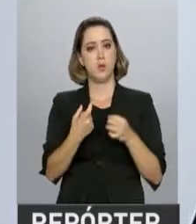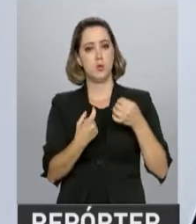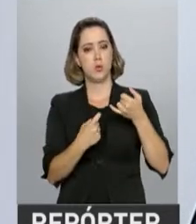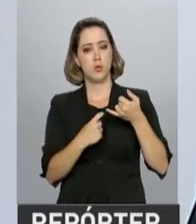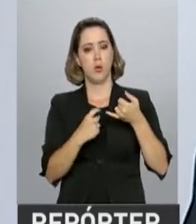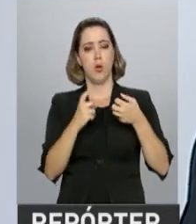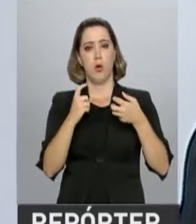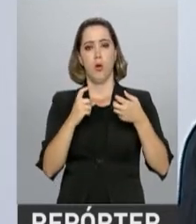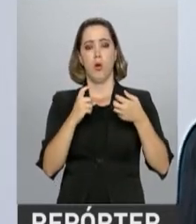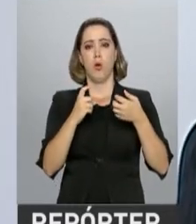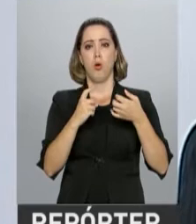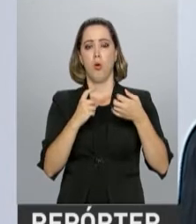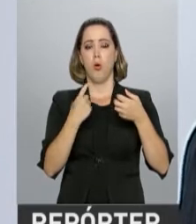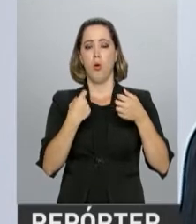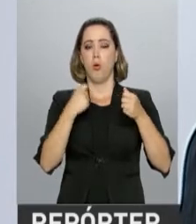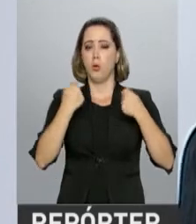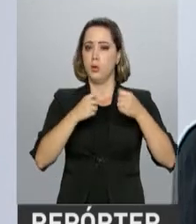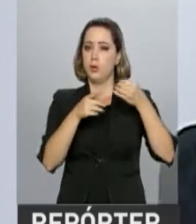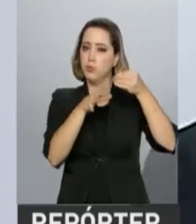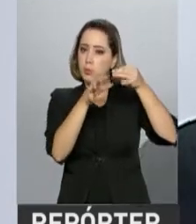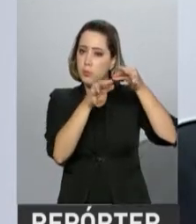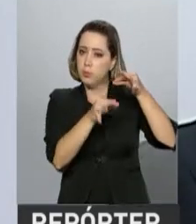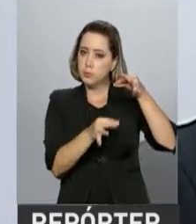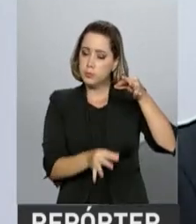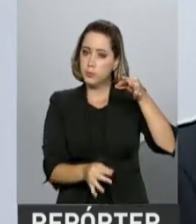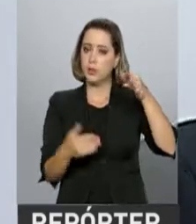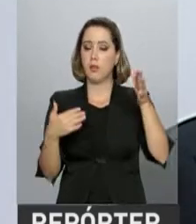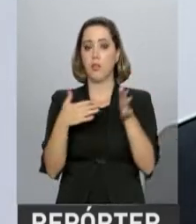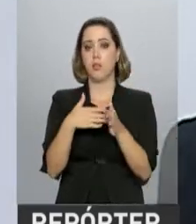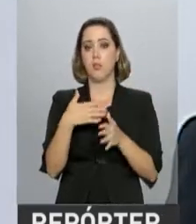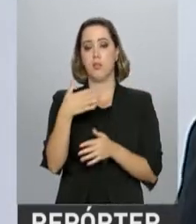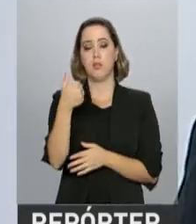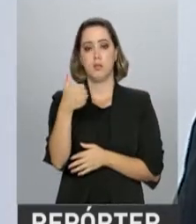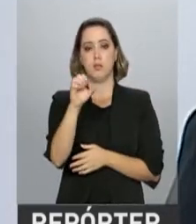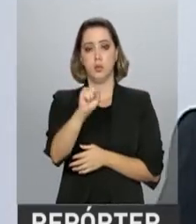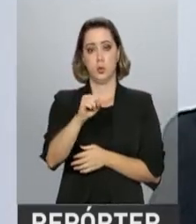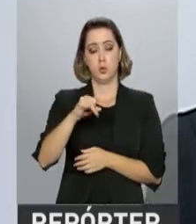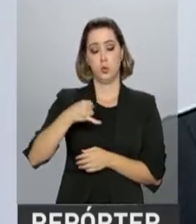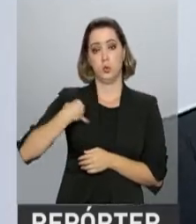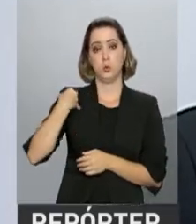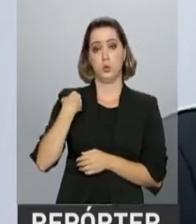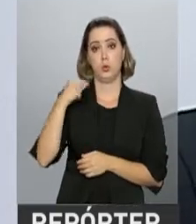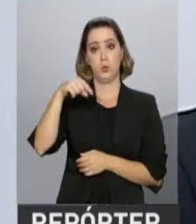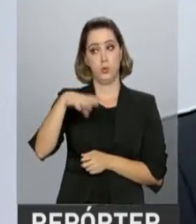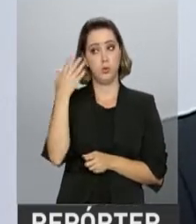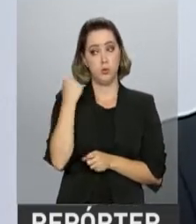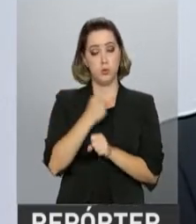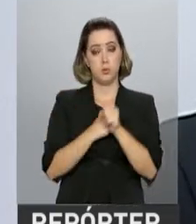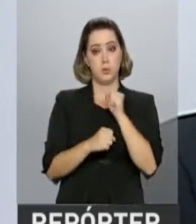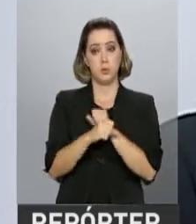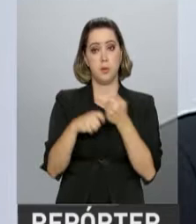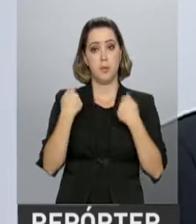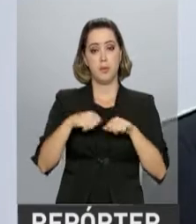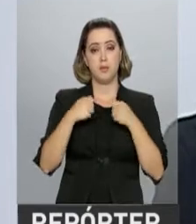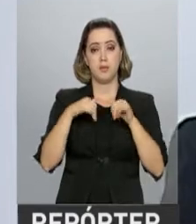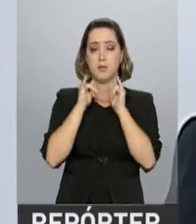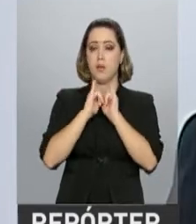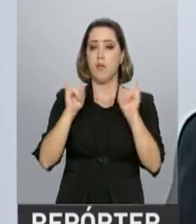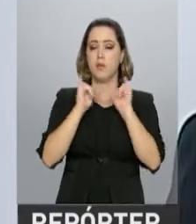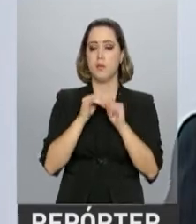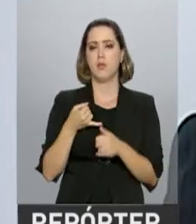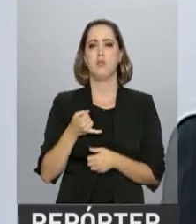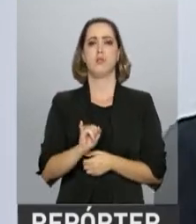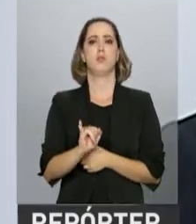até 31 de dezembro de 2016 tem que ter informado também na declaração se não